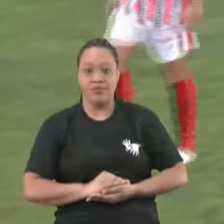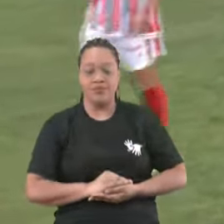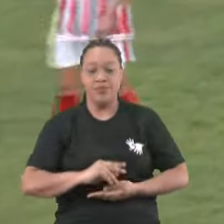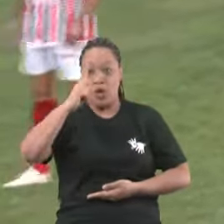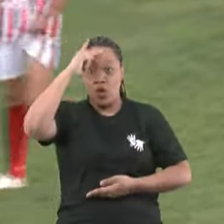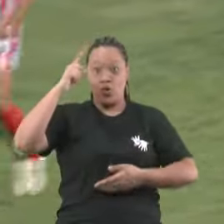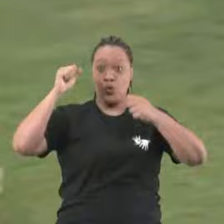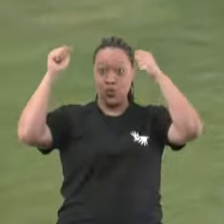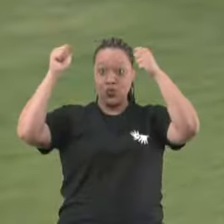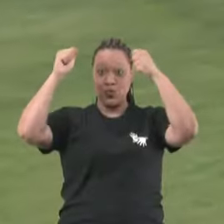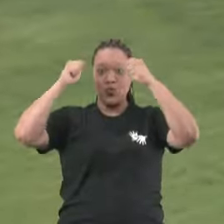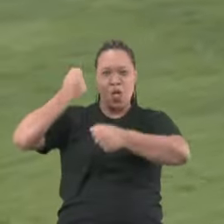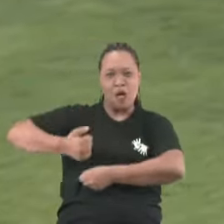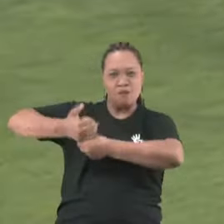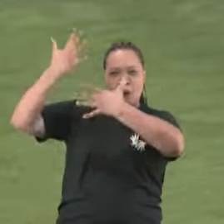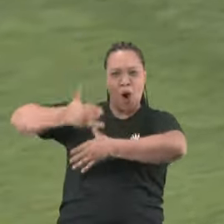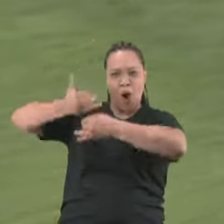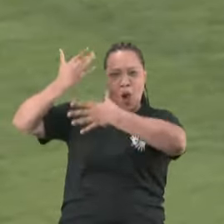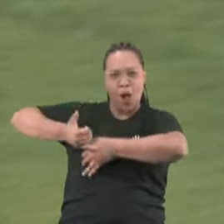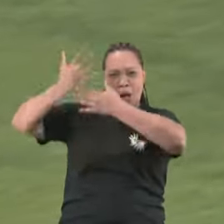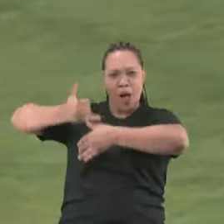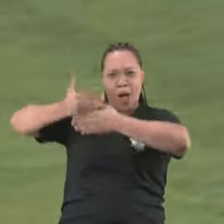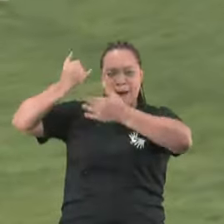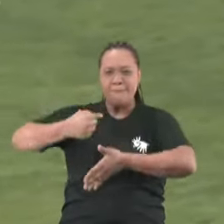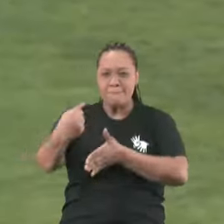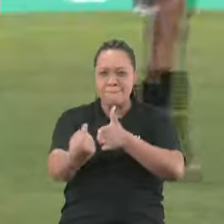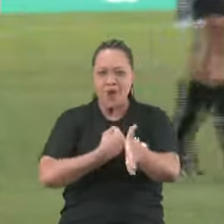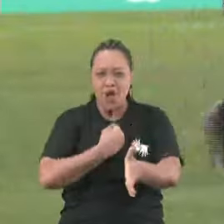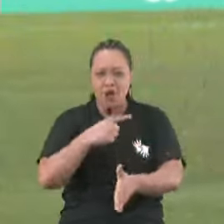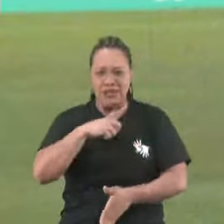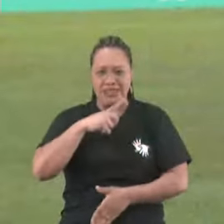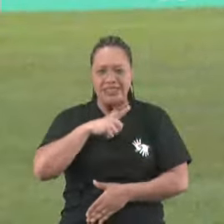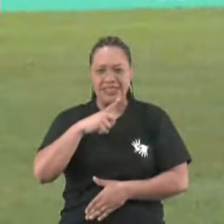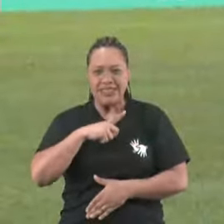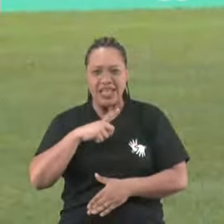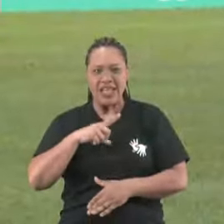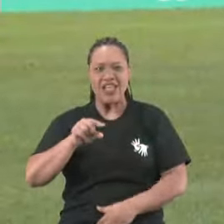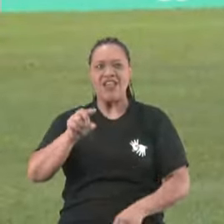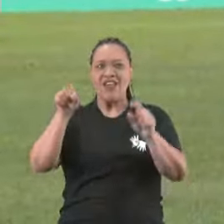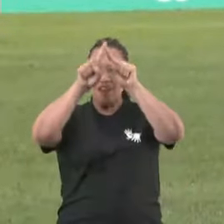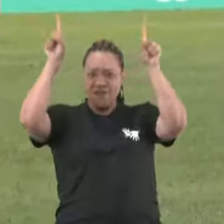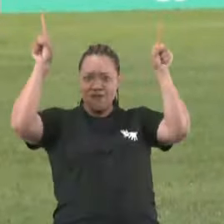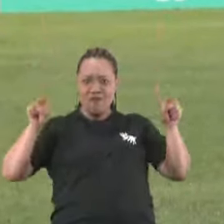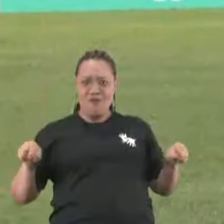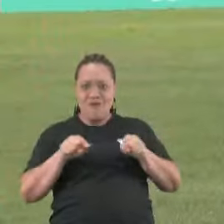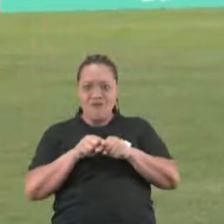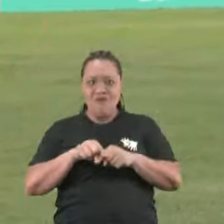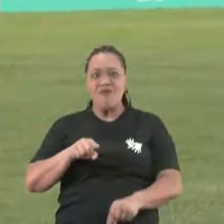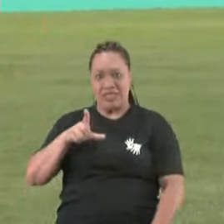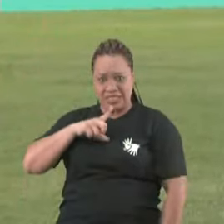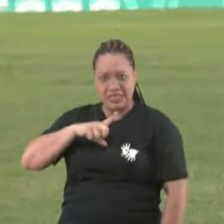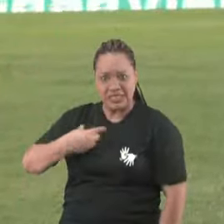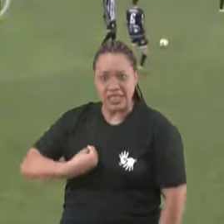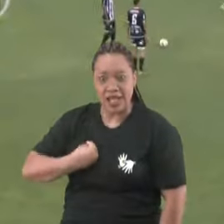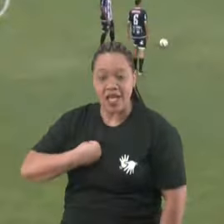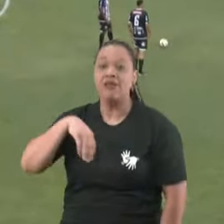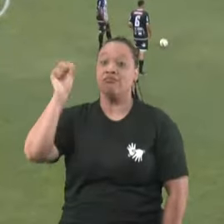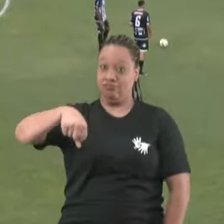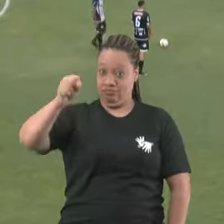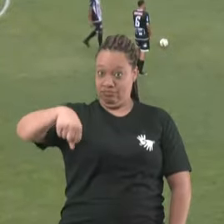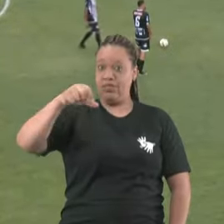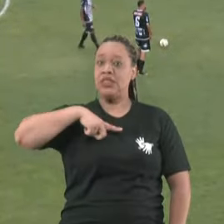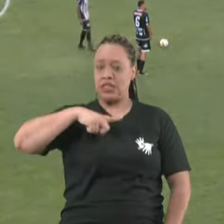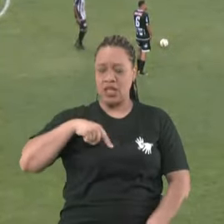Torcedor aqui no chat que nos pergunta, esse jogo tem VAR? Tem sim, desde a fase semifinal temos árbitro de